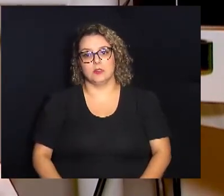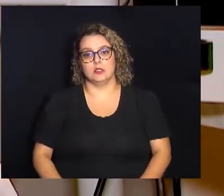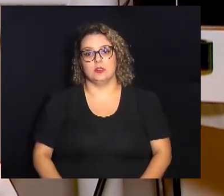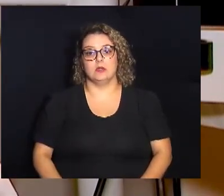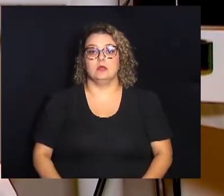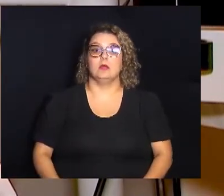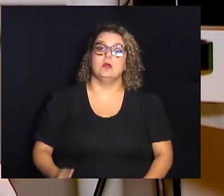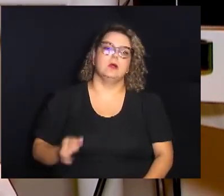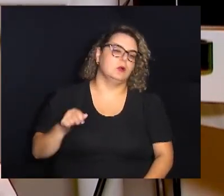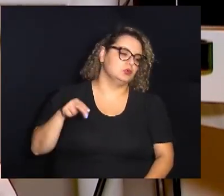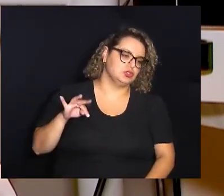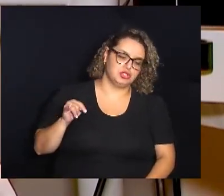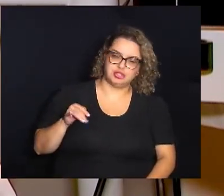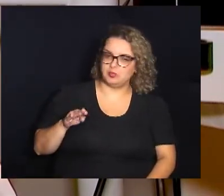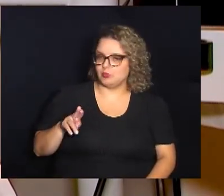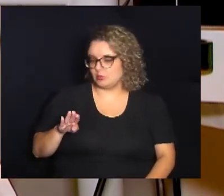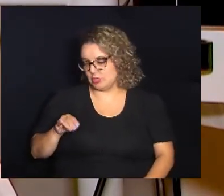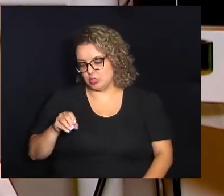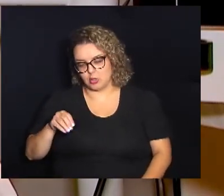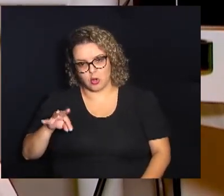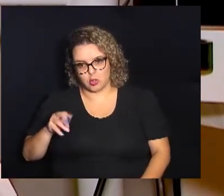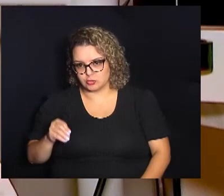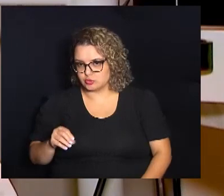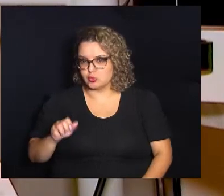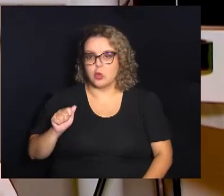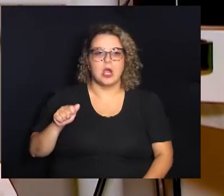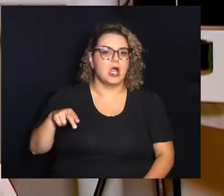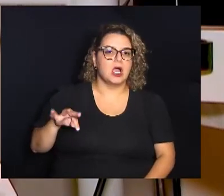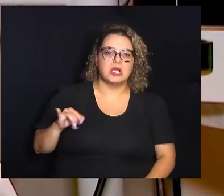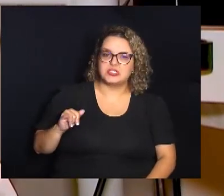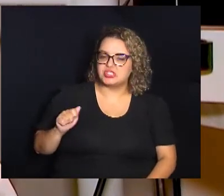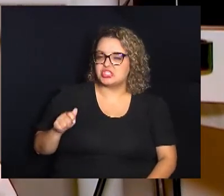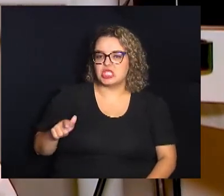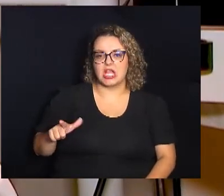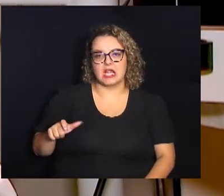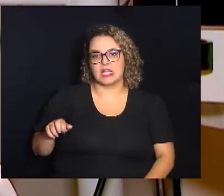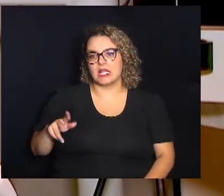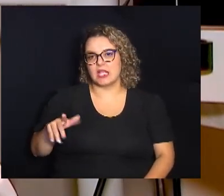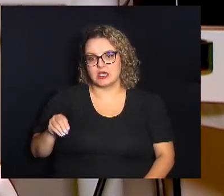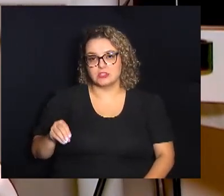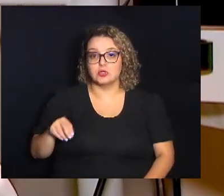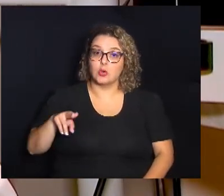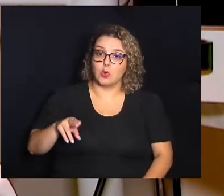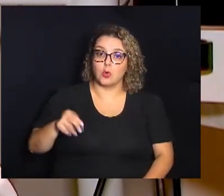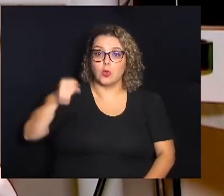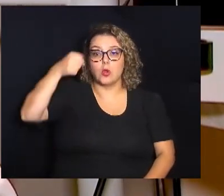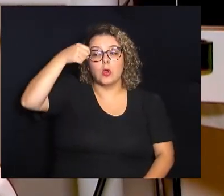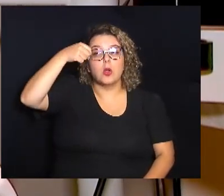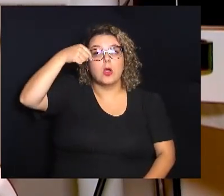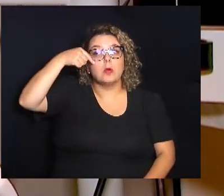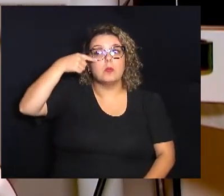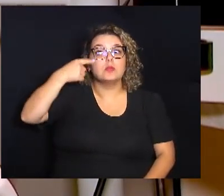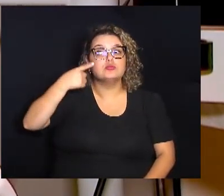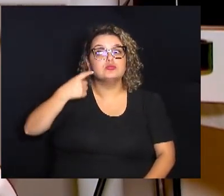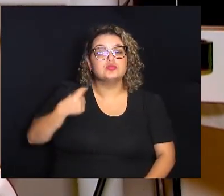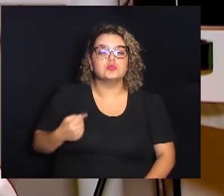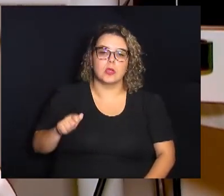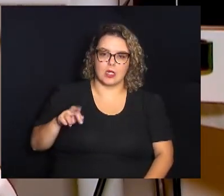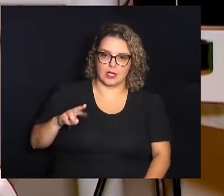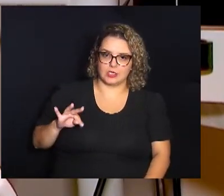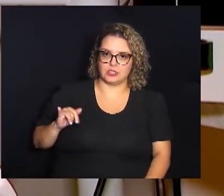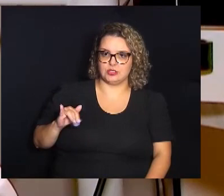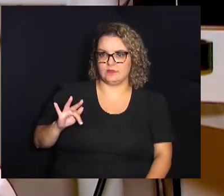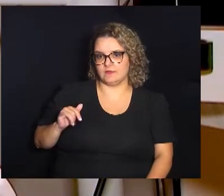ele antibiótico, antialérgico ou até mesmo as lágrimas artificiais. Então é muito importante termos